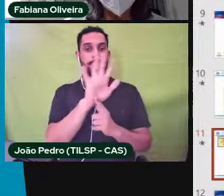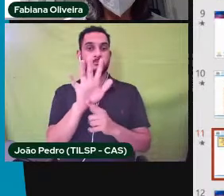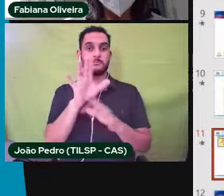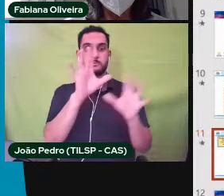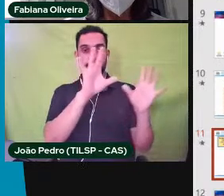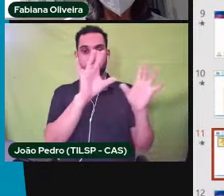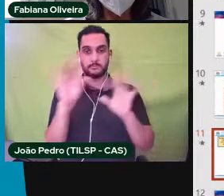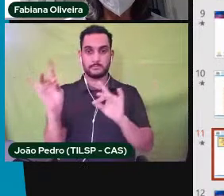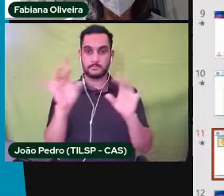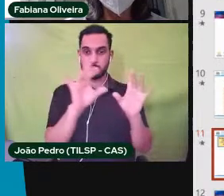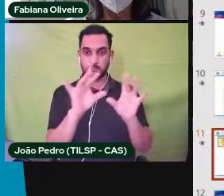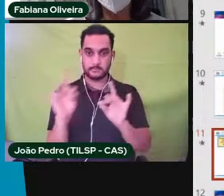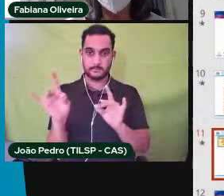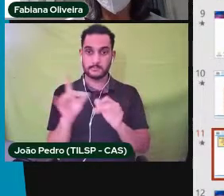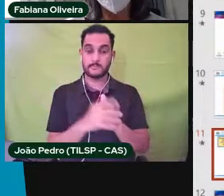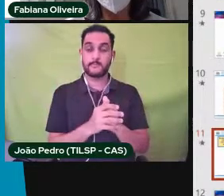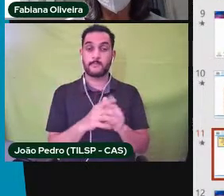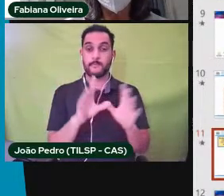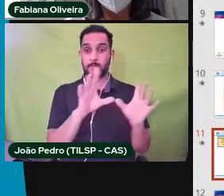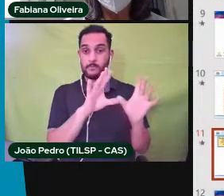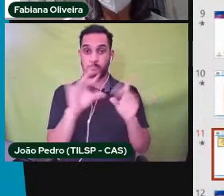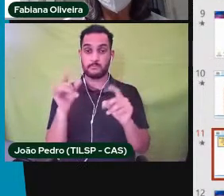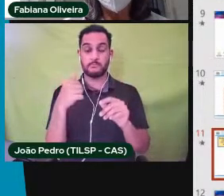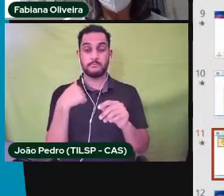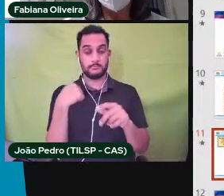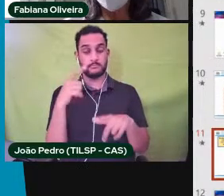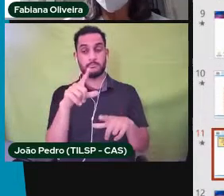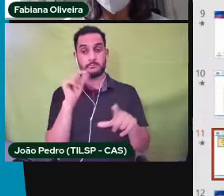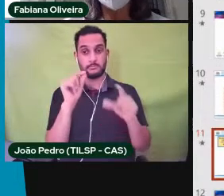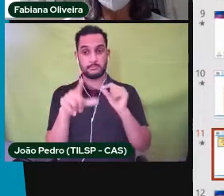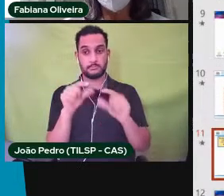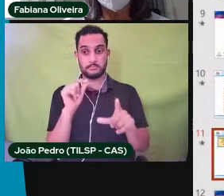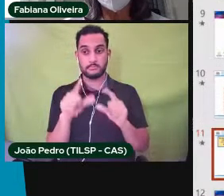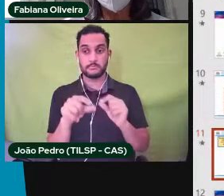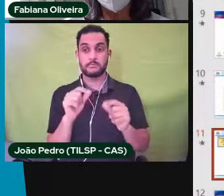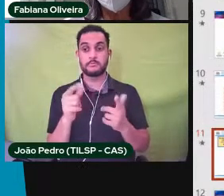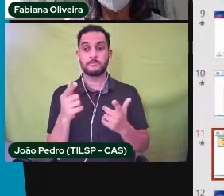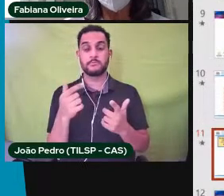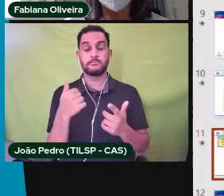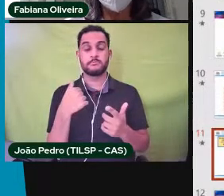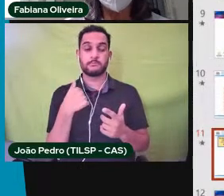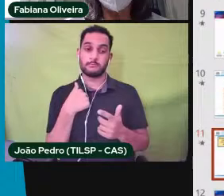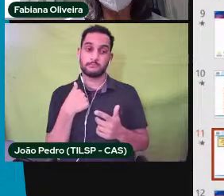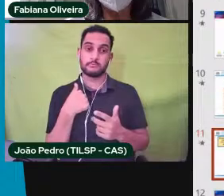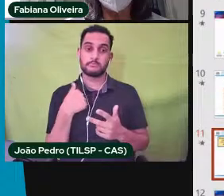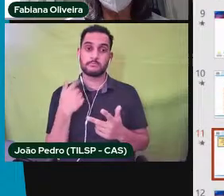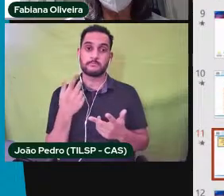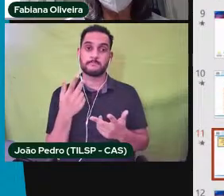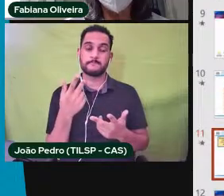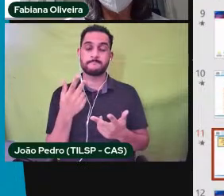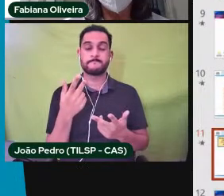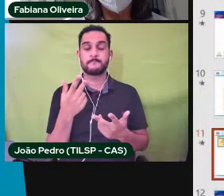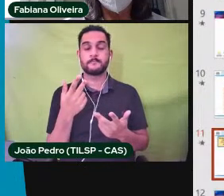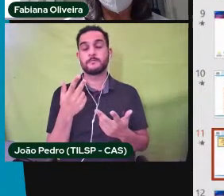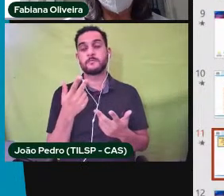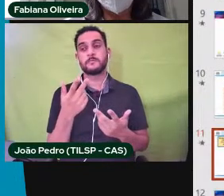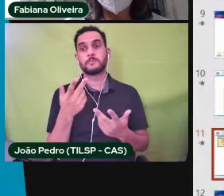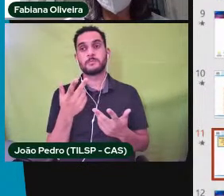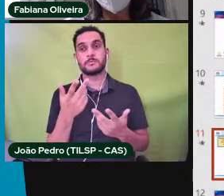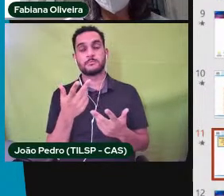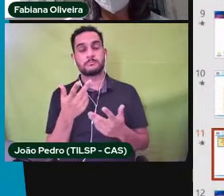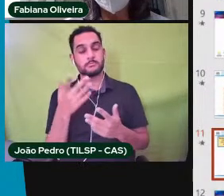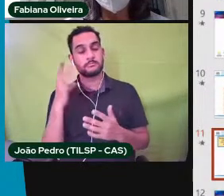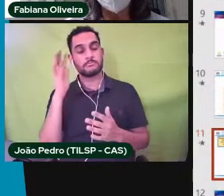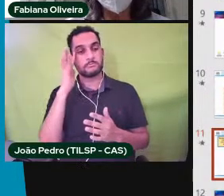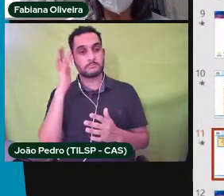considerando-as, que são citações que eu escolhi e que as considero motivo de reflexão. Para